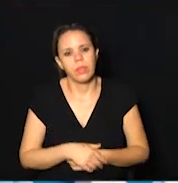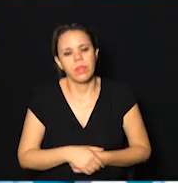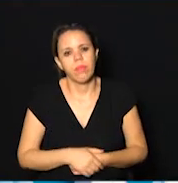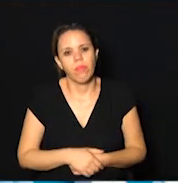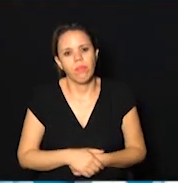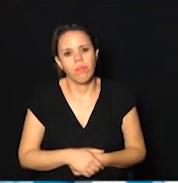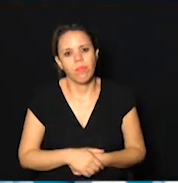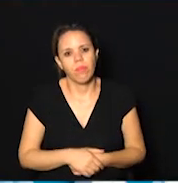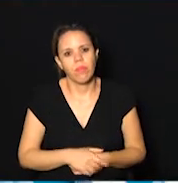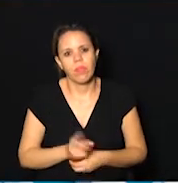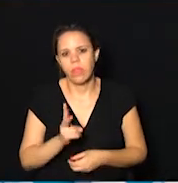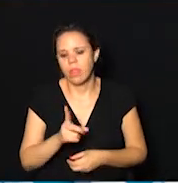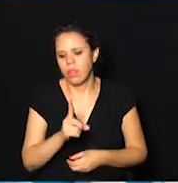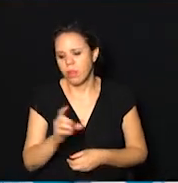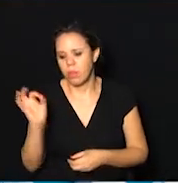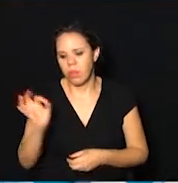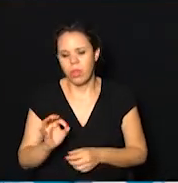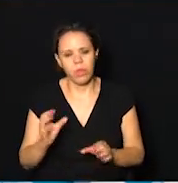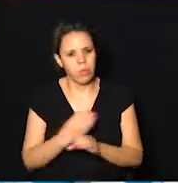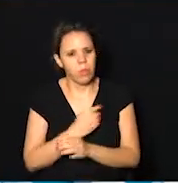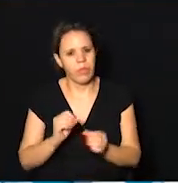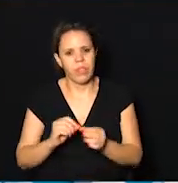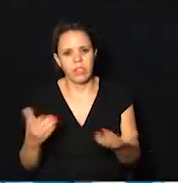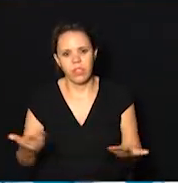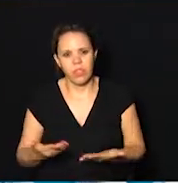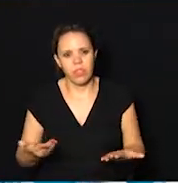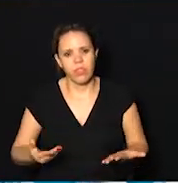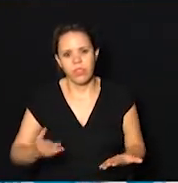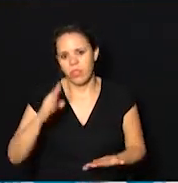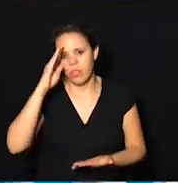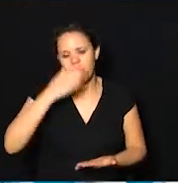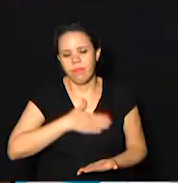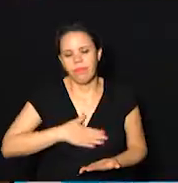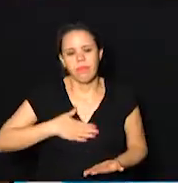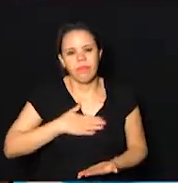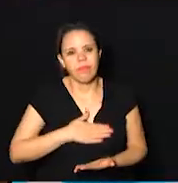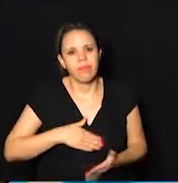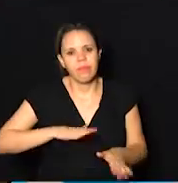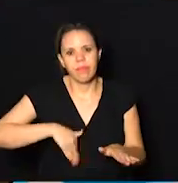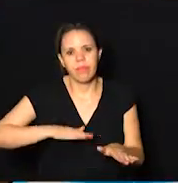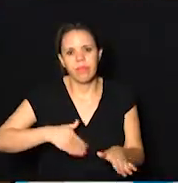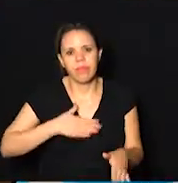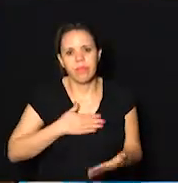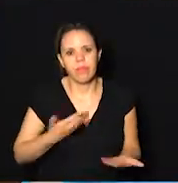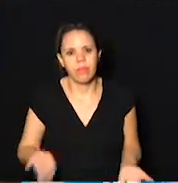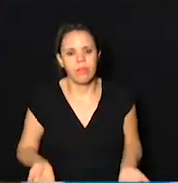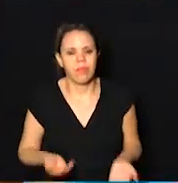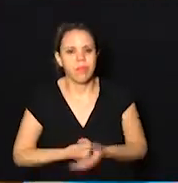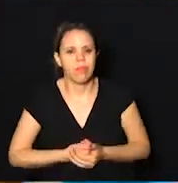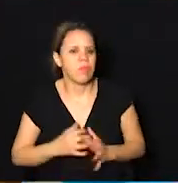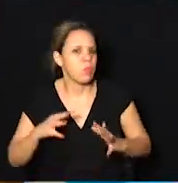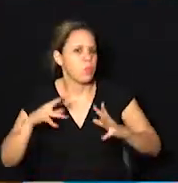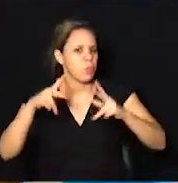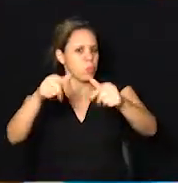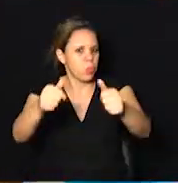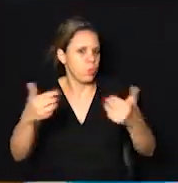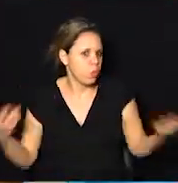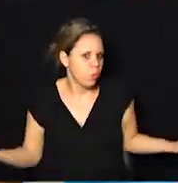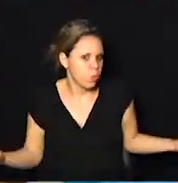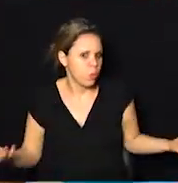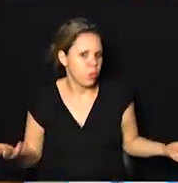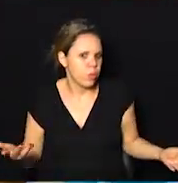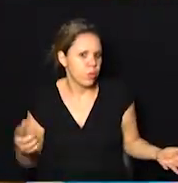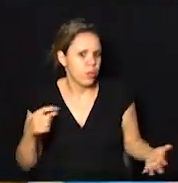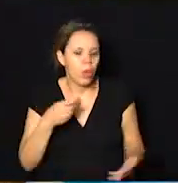é 100 porcento a fazer hoje é minha prioridade natação para mim hoje ela é tudo neve